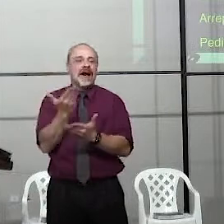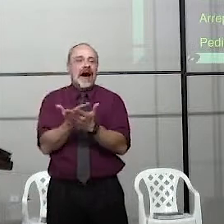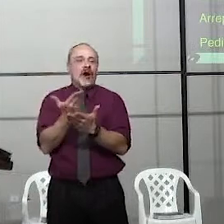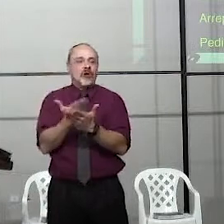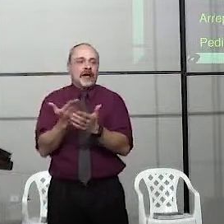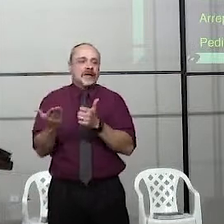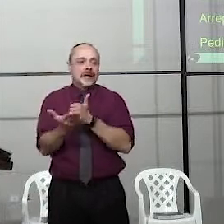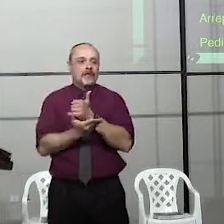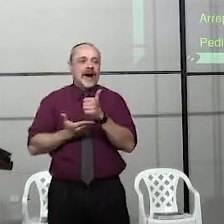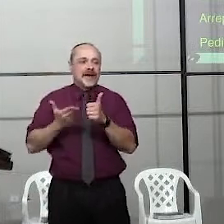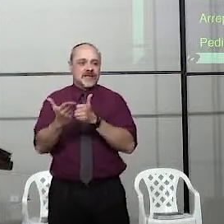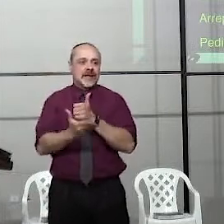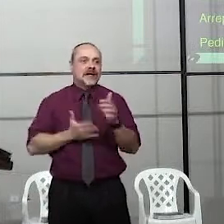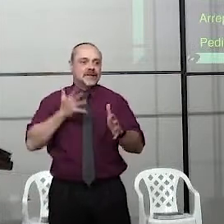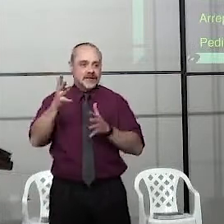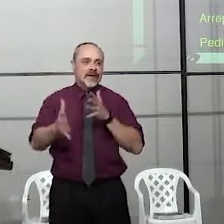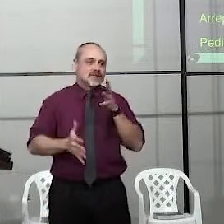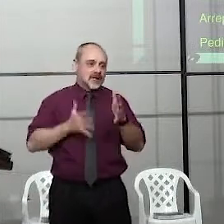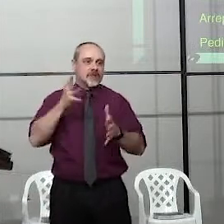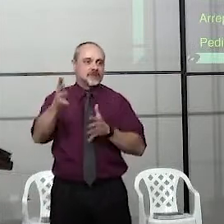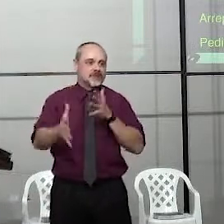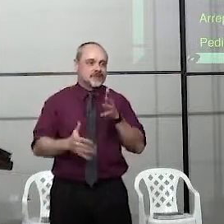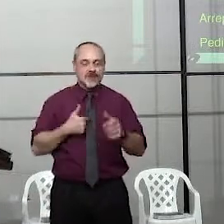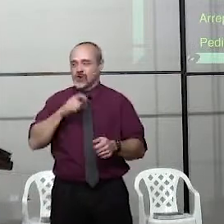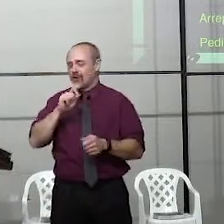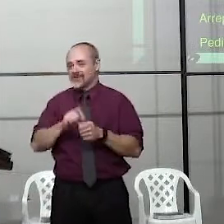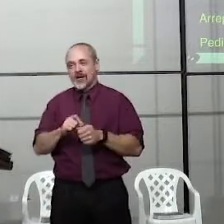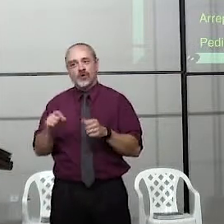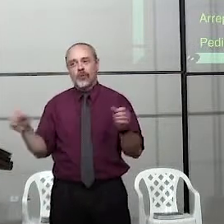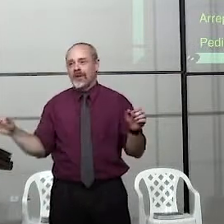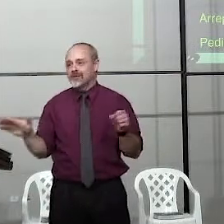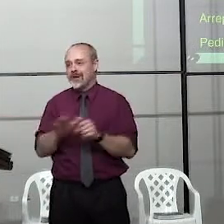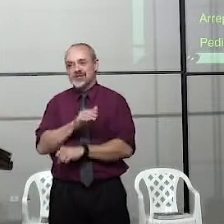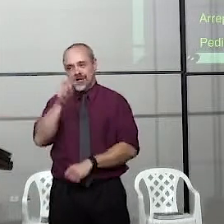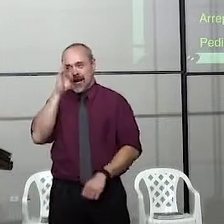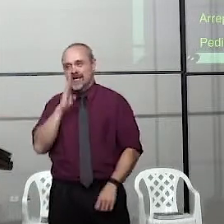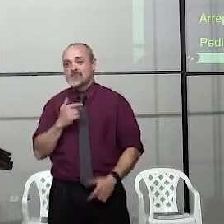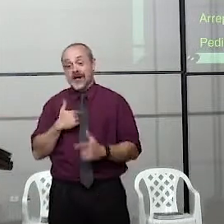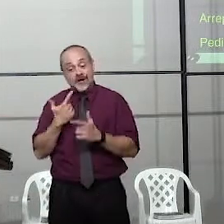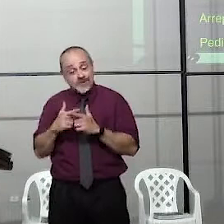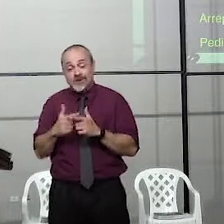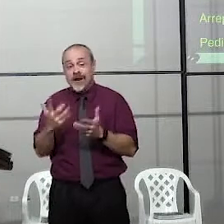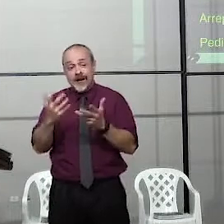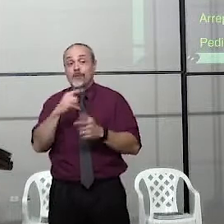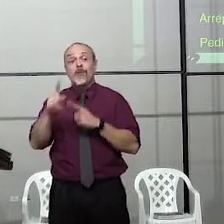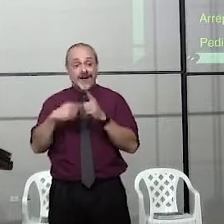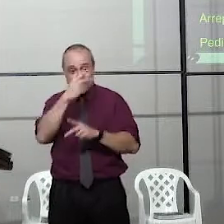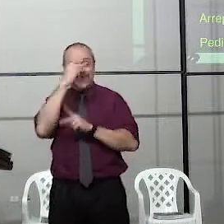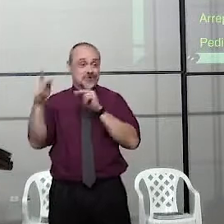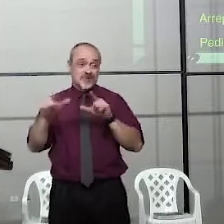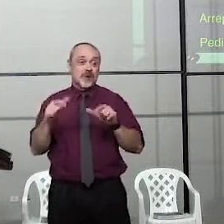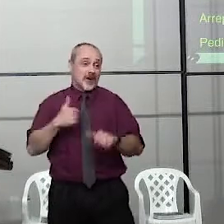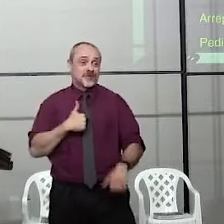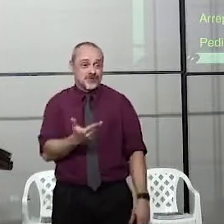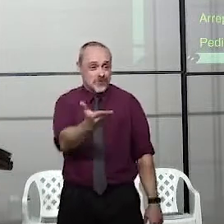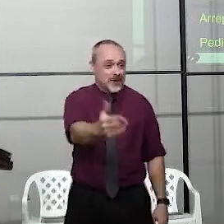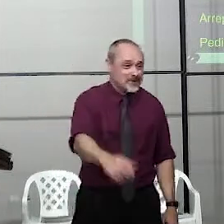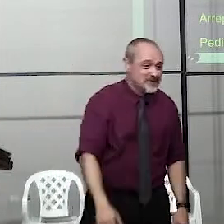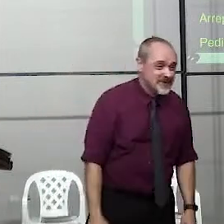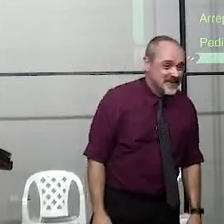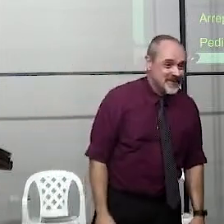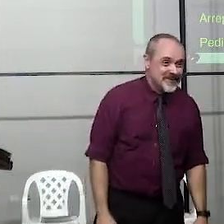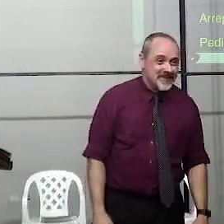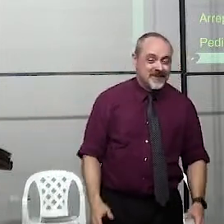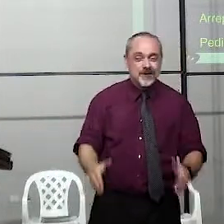outra aula básica das Libras. Eu estou fazendo completamente de graça, porque eu estou querendo mais pessoas para trabalhar junto